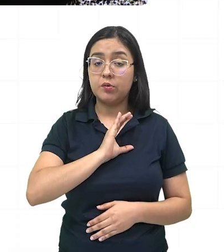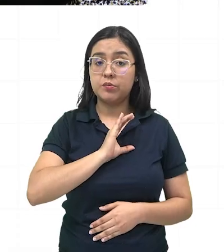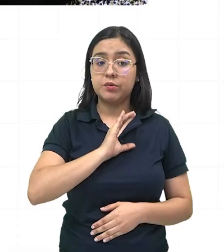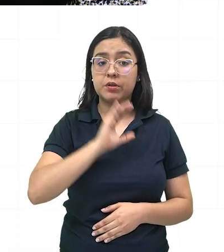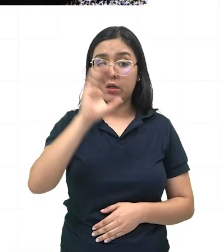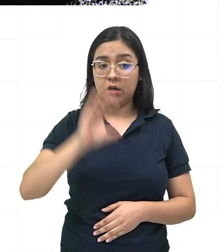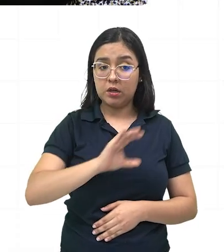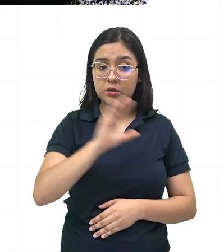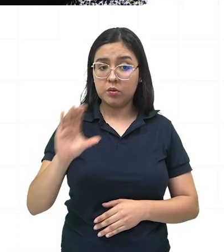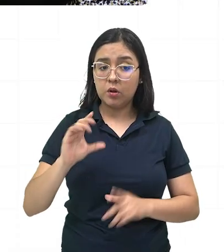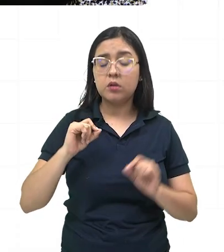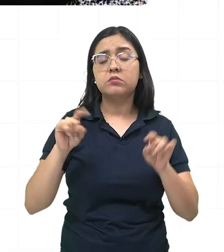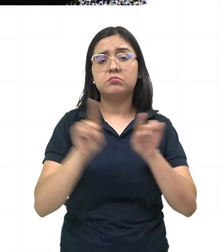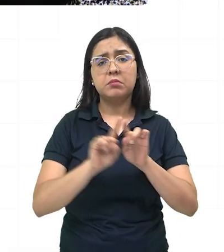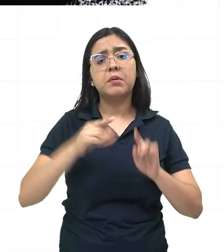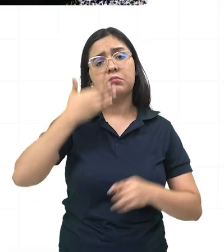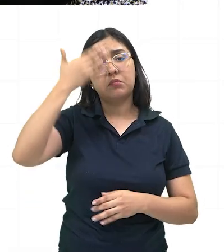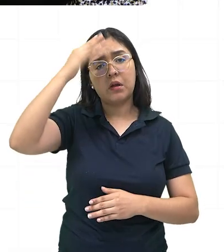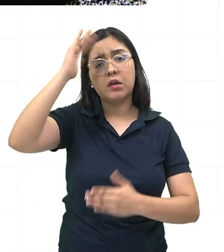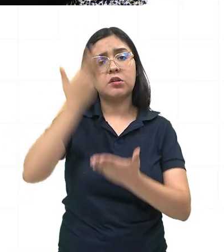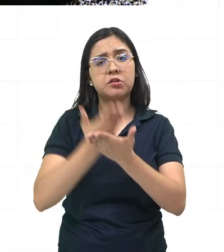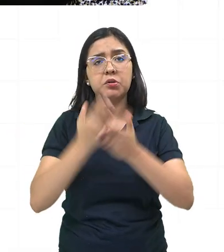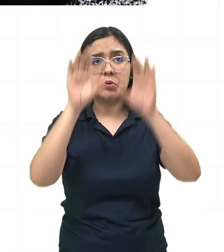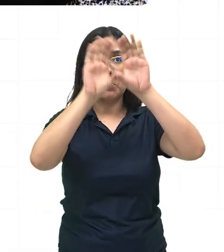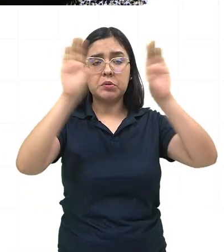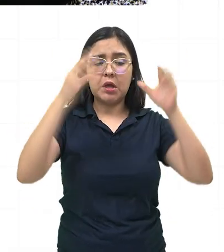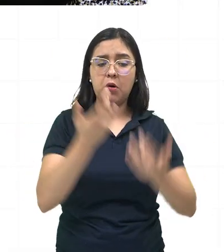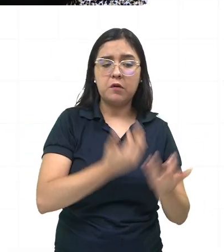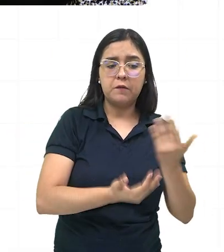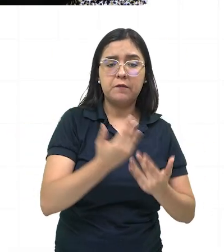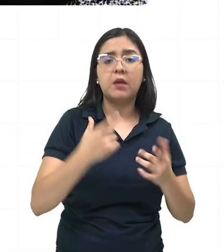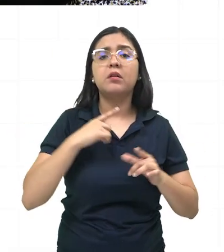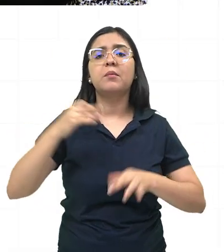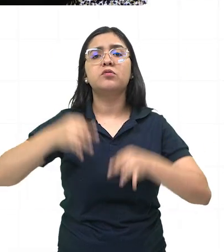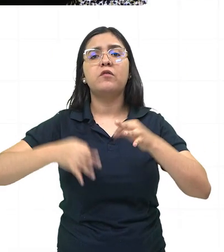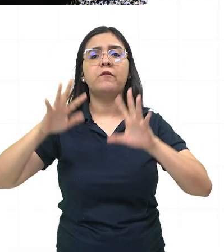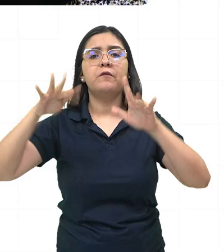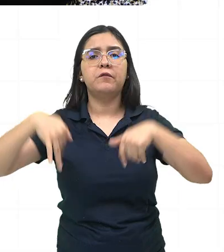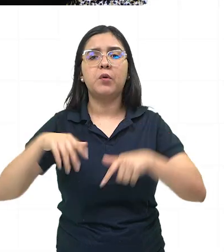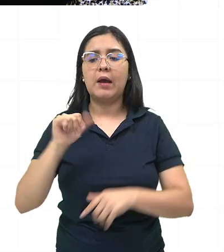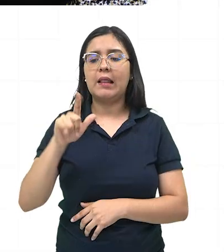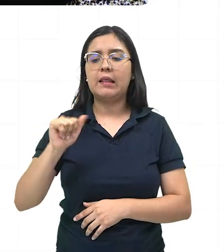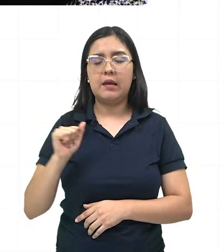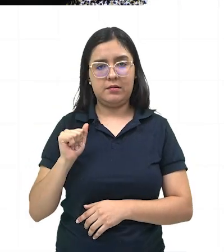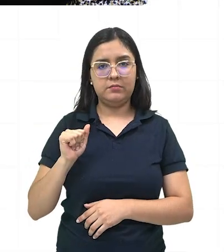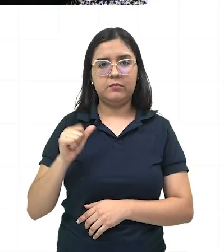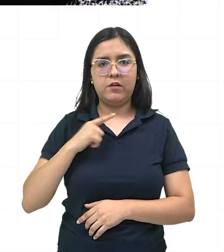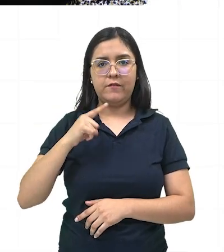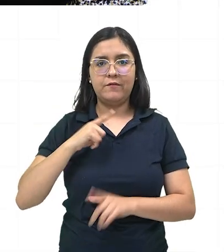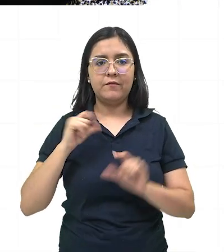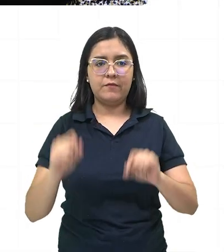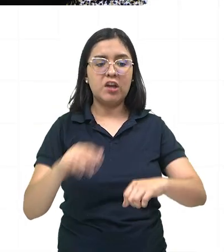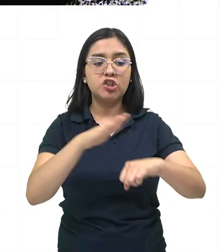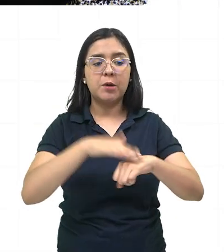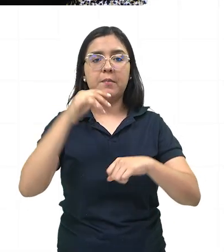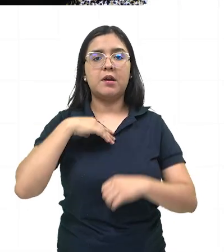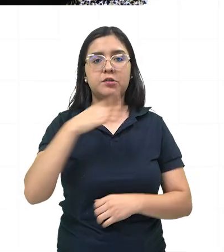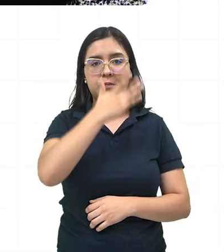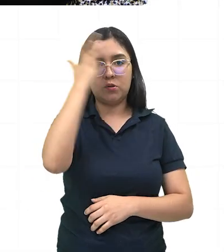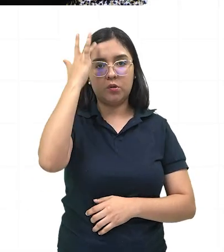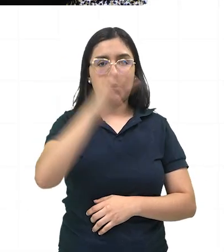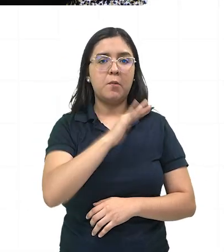também acreditam no céu, no inferno e no juízo final, quando Alá trará os mortos à